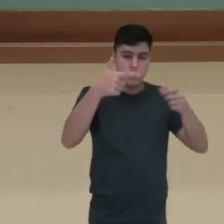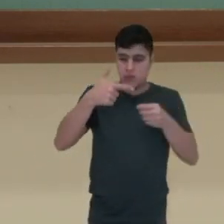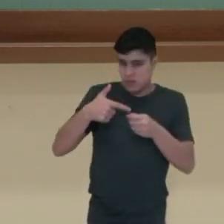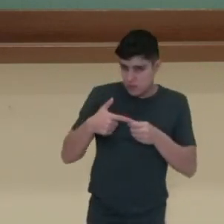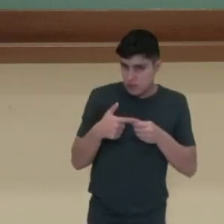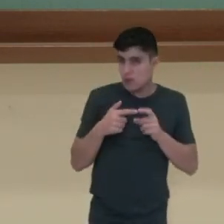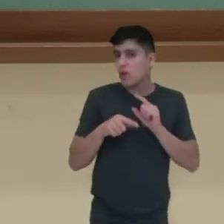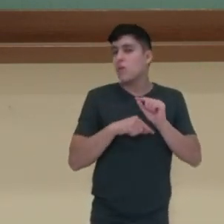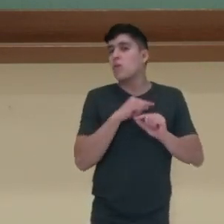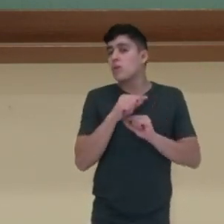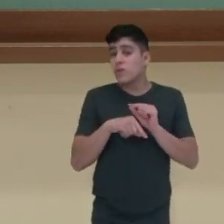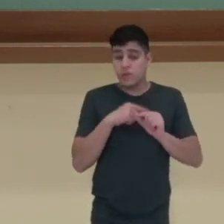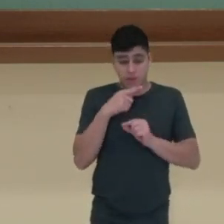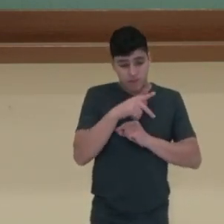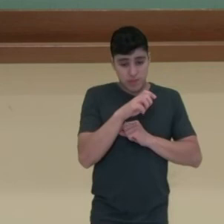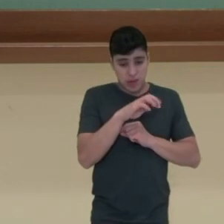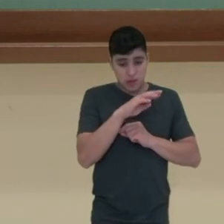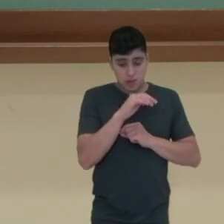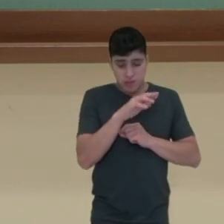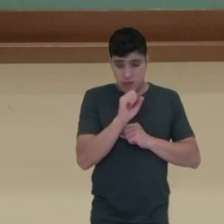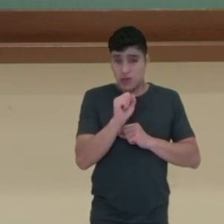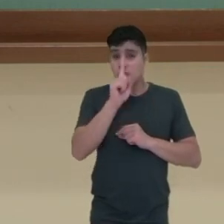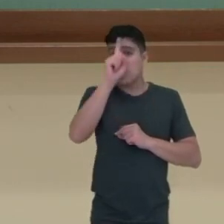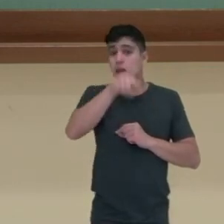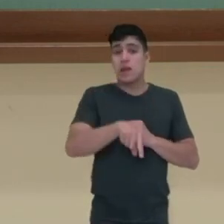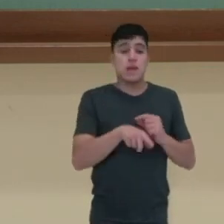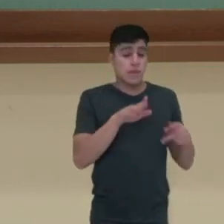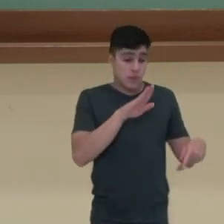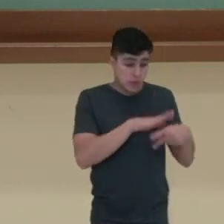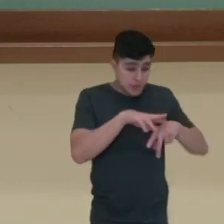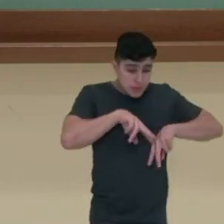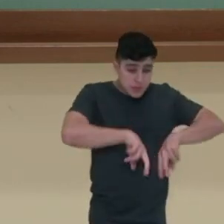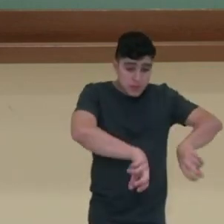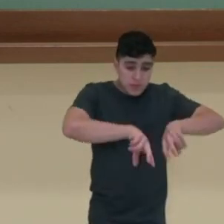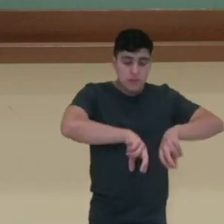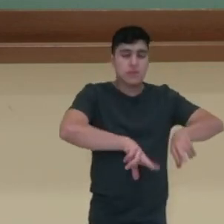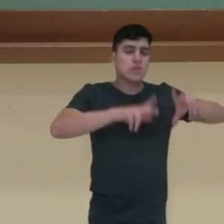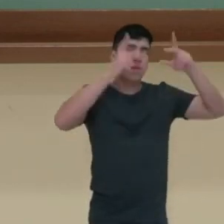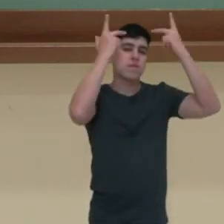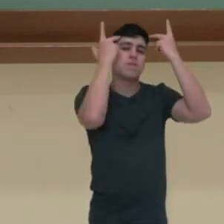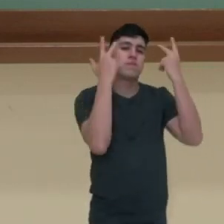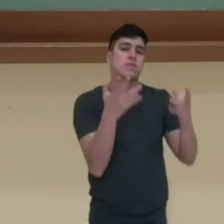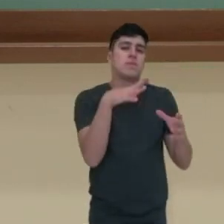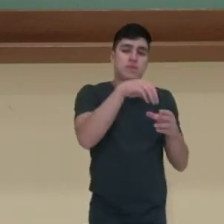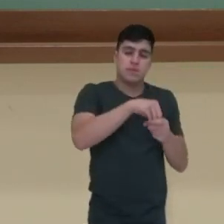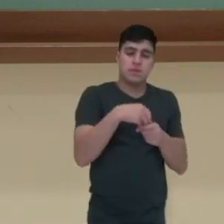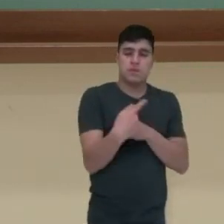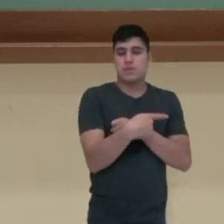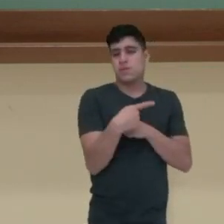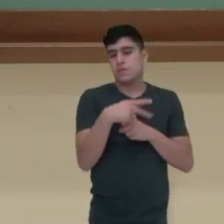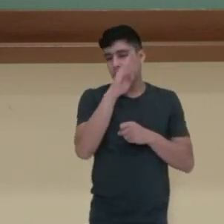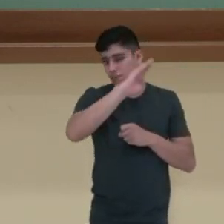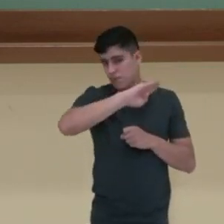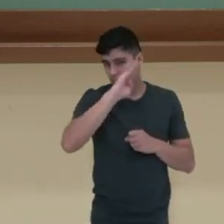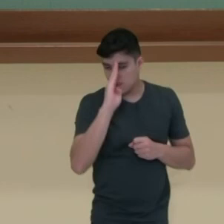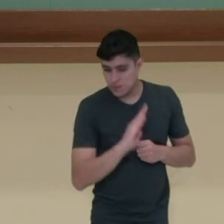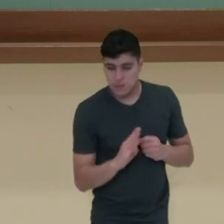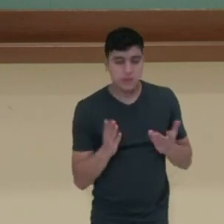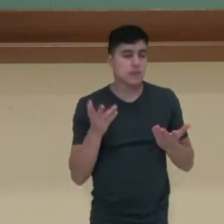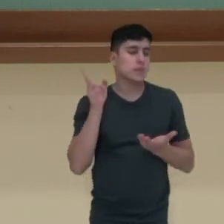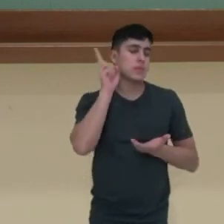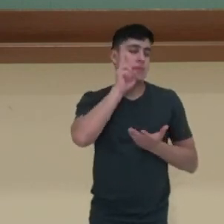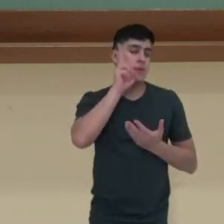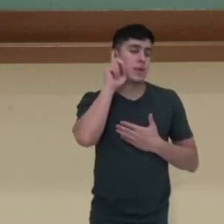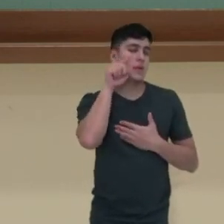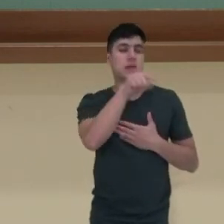grande questão é que a Petrobras é responsável por explorar esse recurso natural dentro do Brasil, lembrando